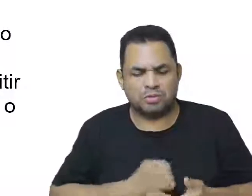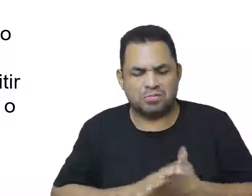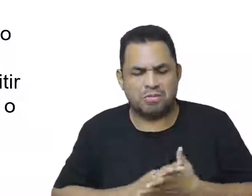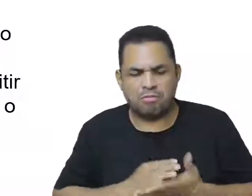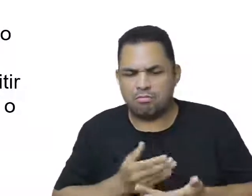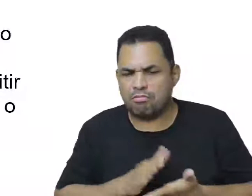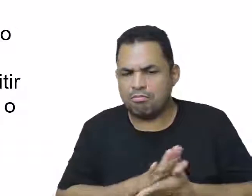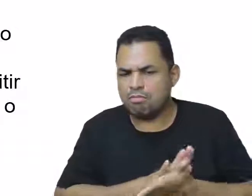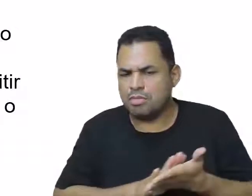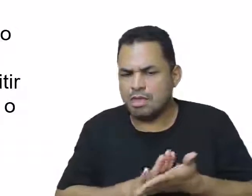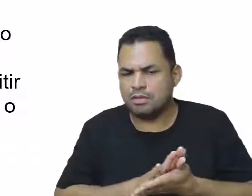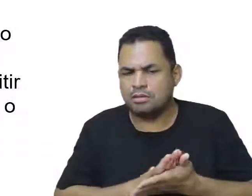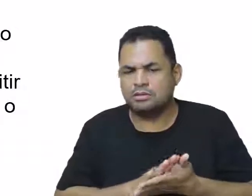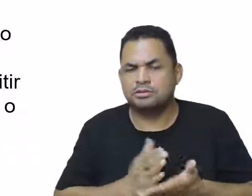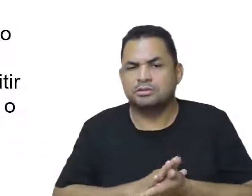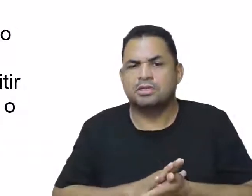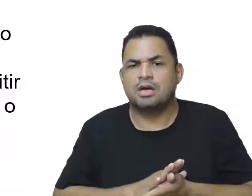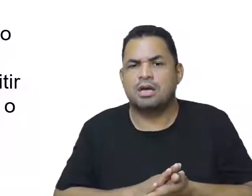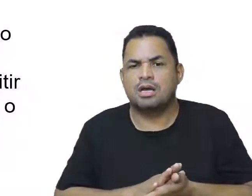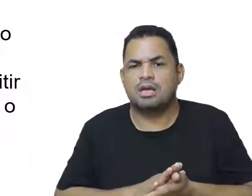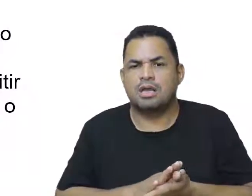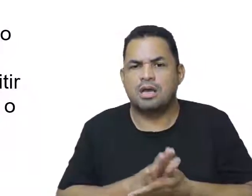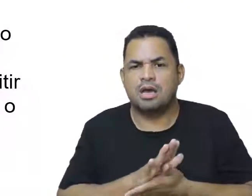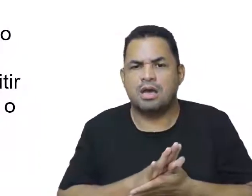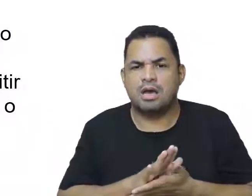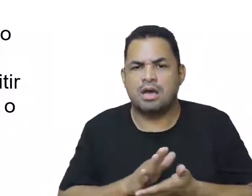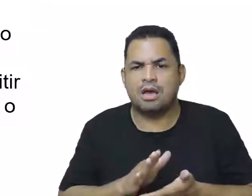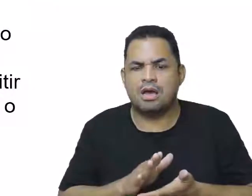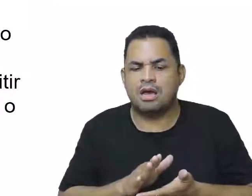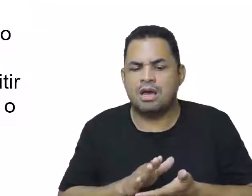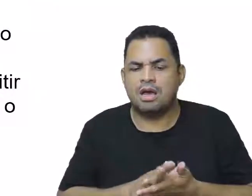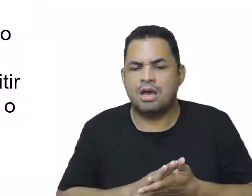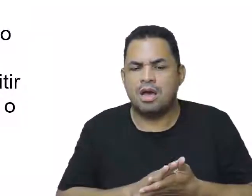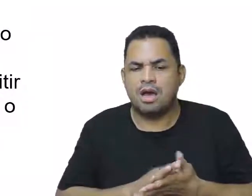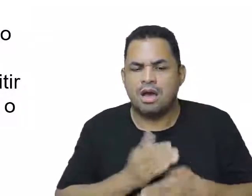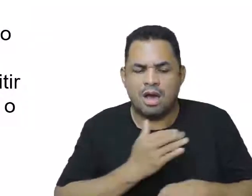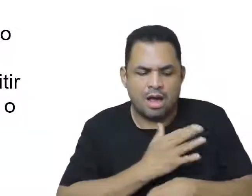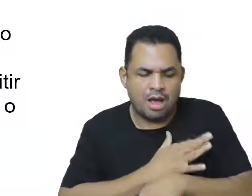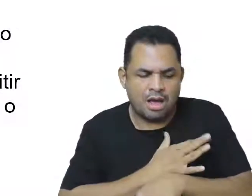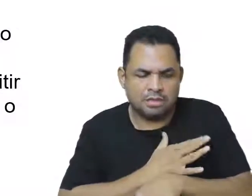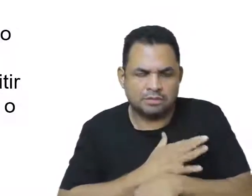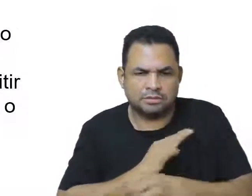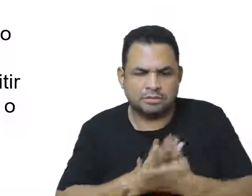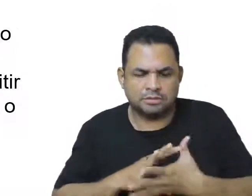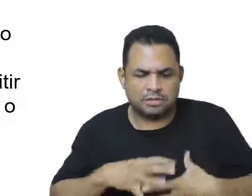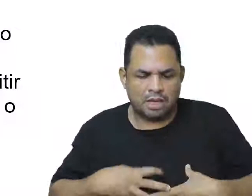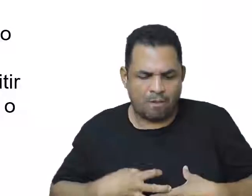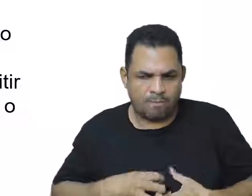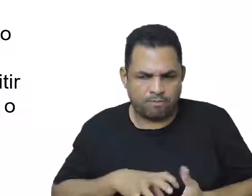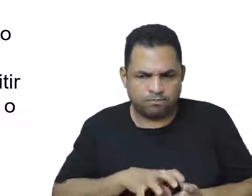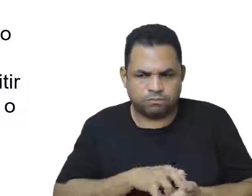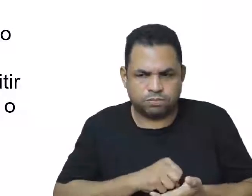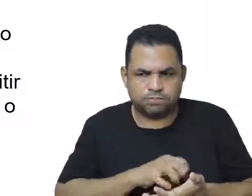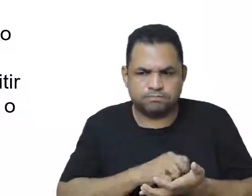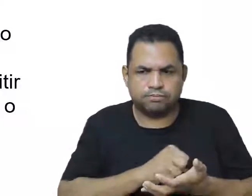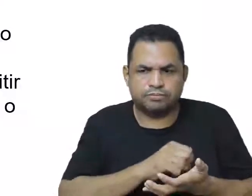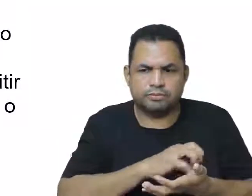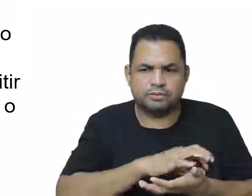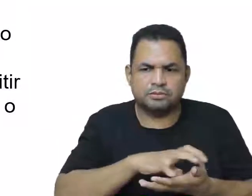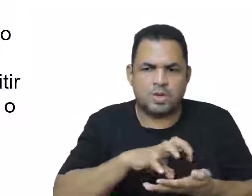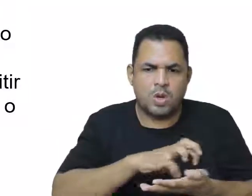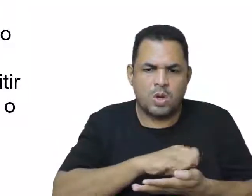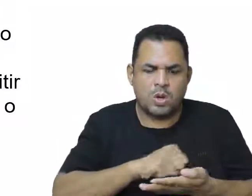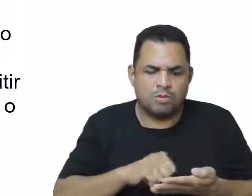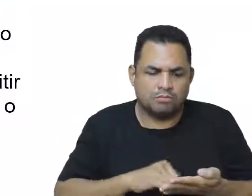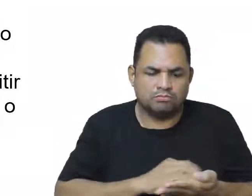aquele ácido que está ali dentro, ele vai acabar corroendo a própria parede